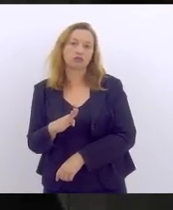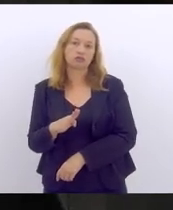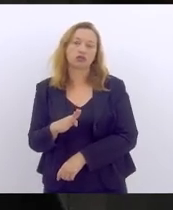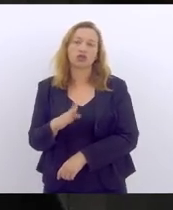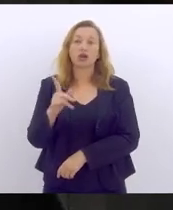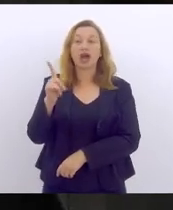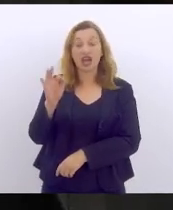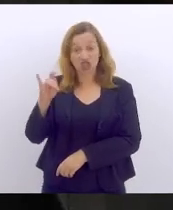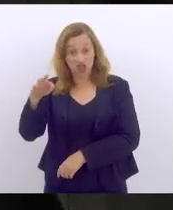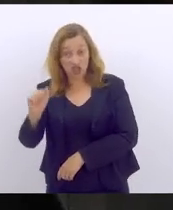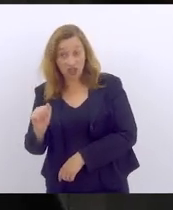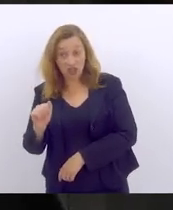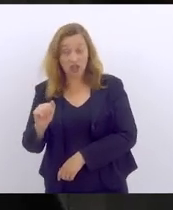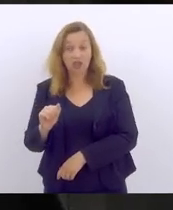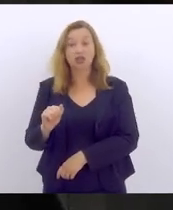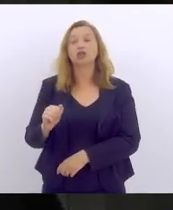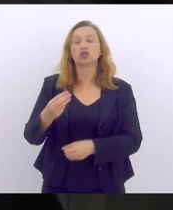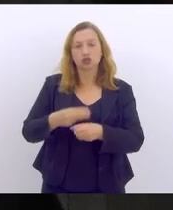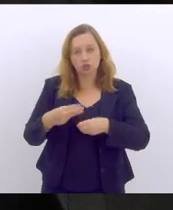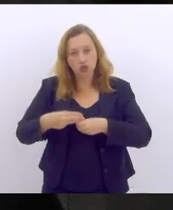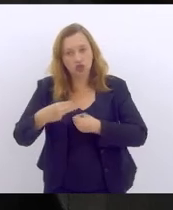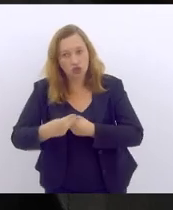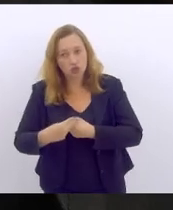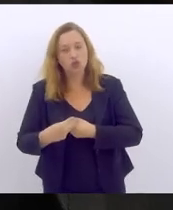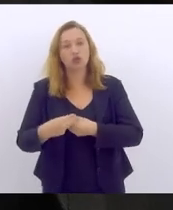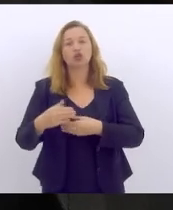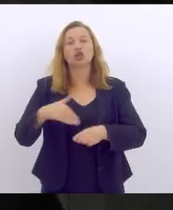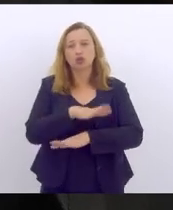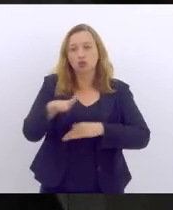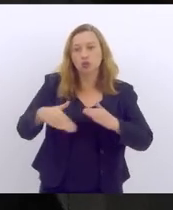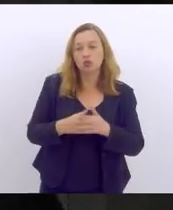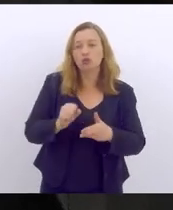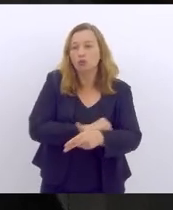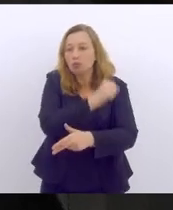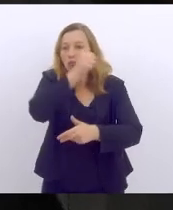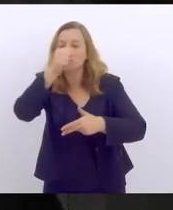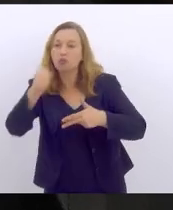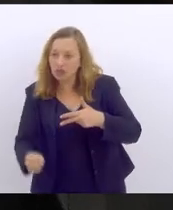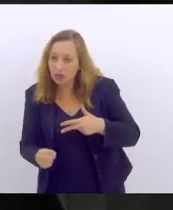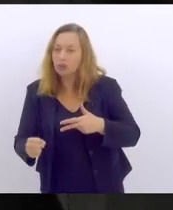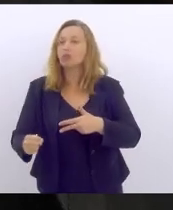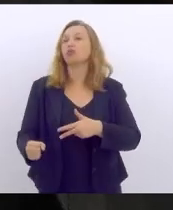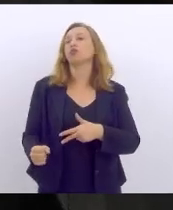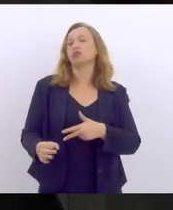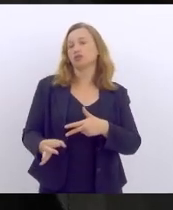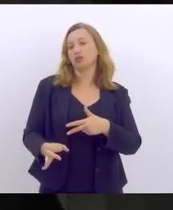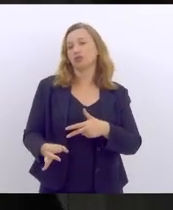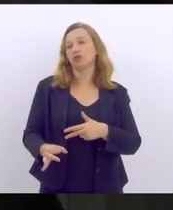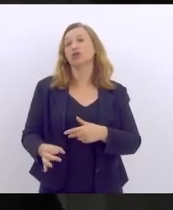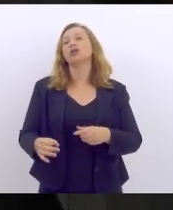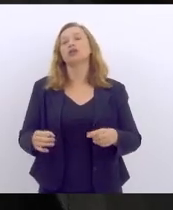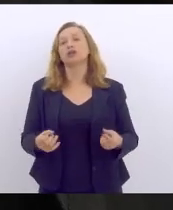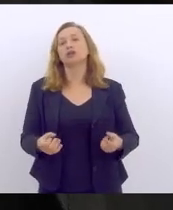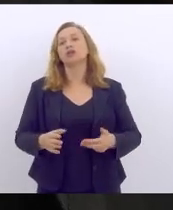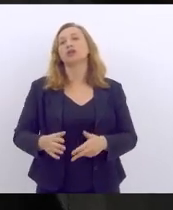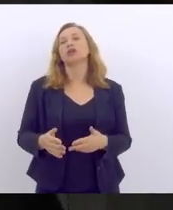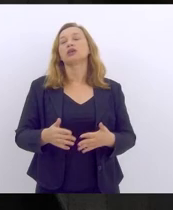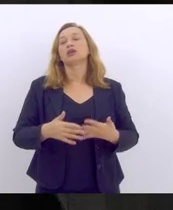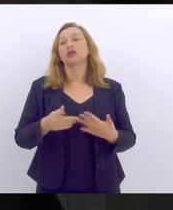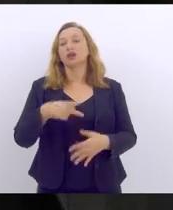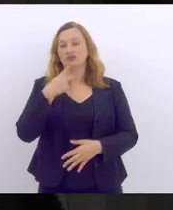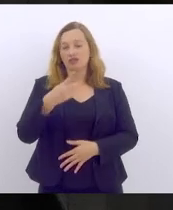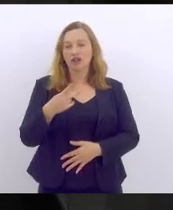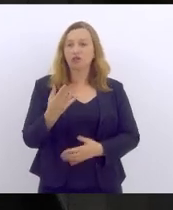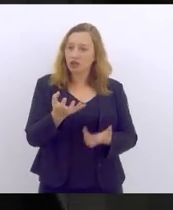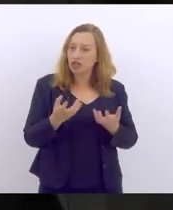dos Estados dos Municípios enfim dos poderes públicos constituídos sobretudo do Poder Executivo por isso é manifestação que queria